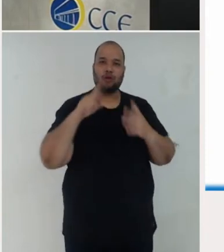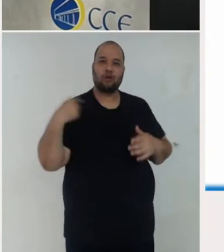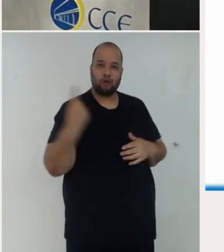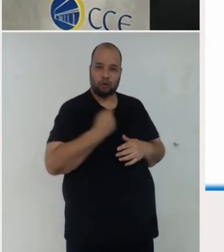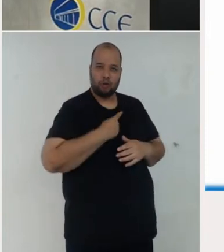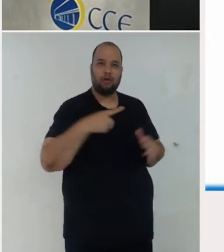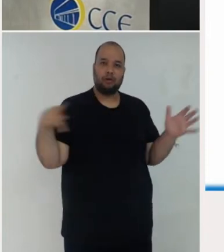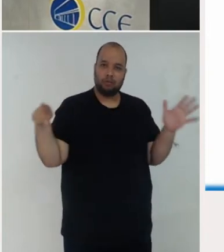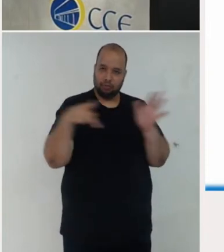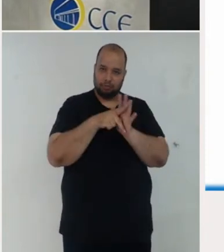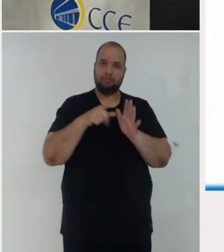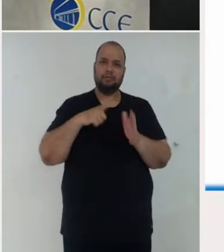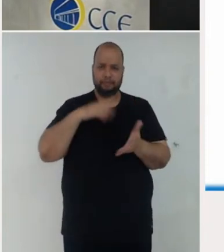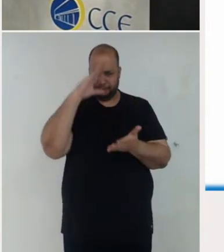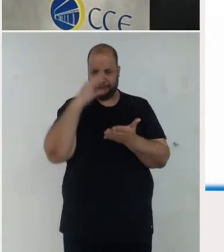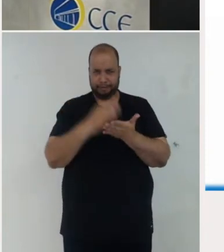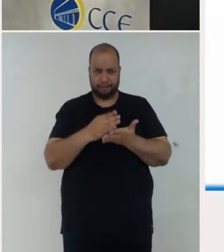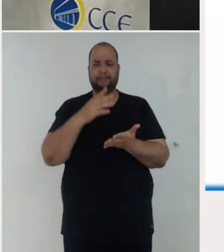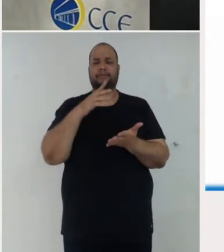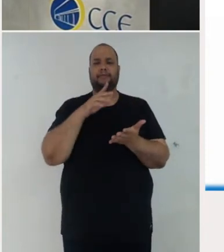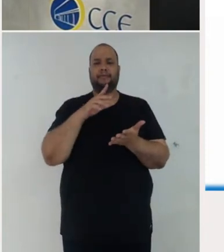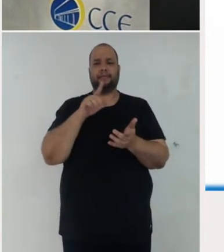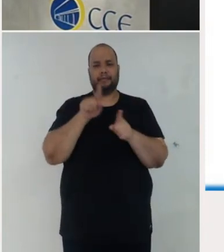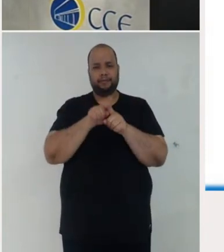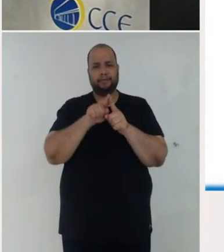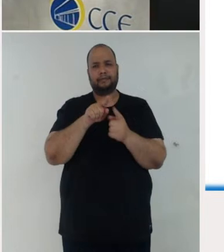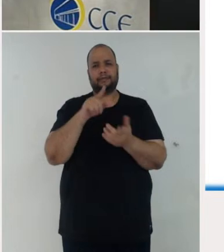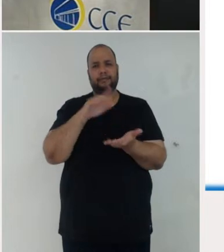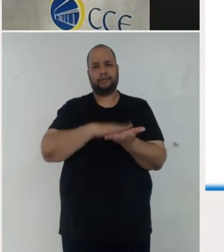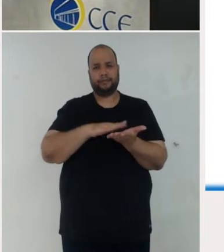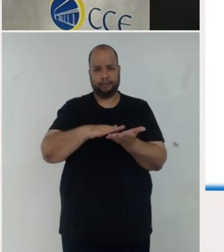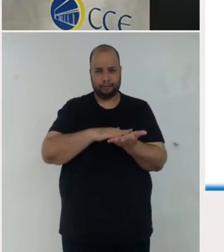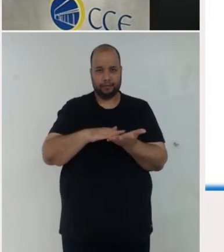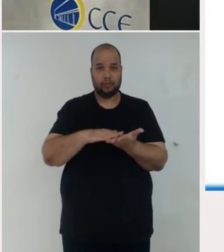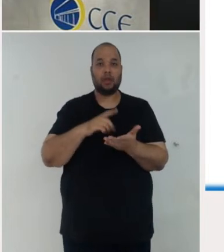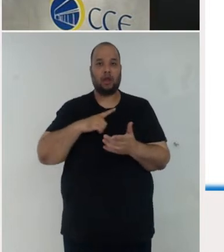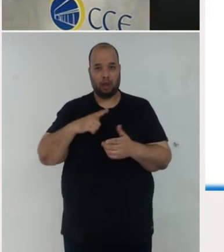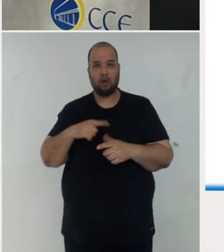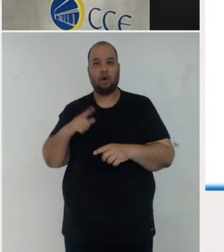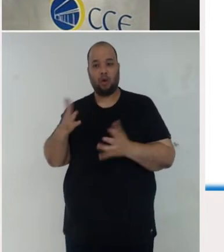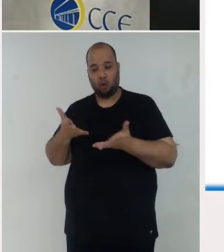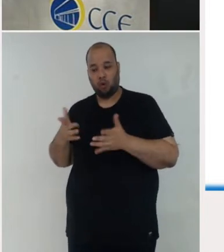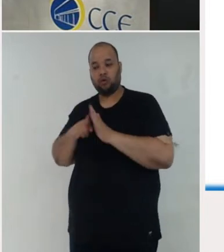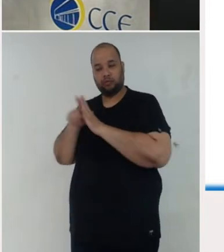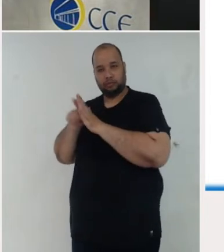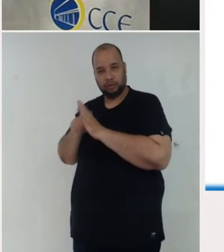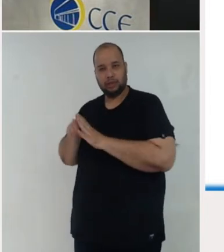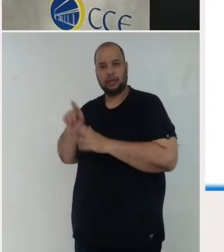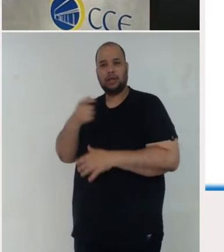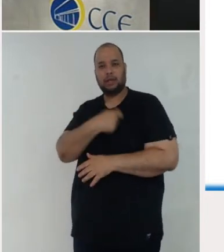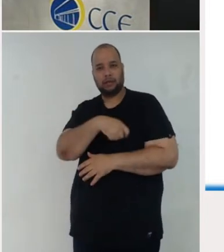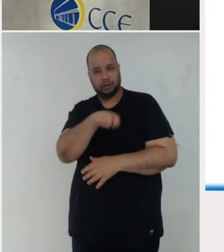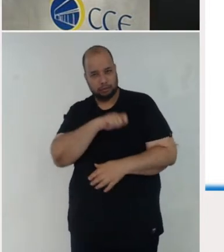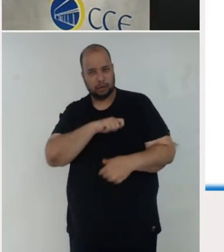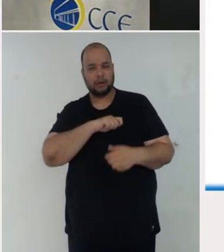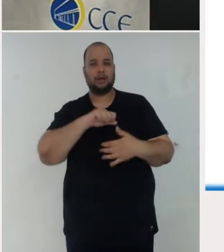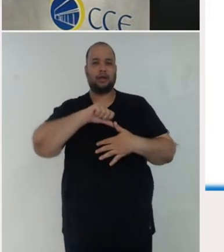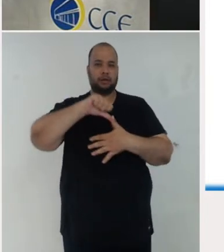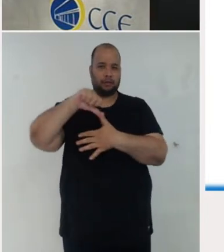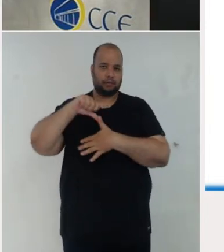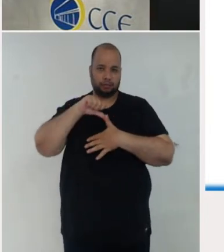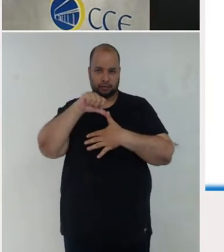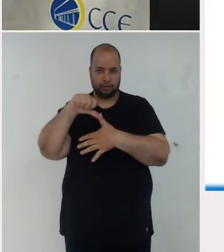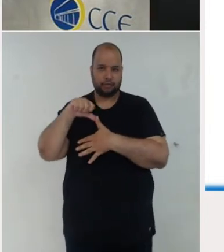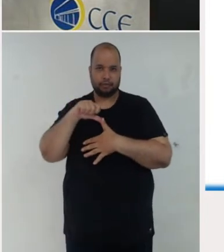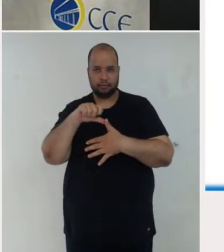tem, inclusive de teses e dissertações. Né? Então, eu trabalho com alguns levantamentos agora na Espanha e na América Latina, e a